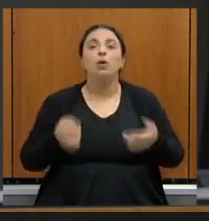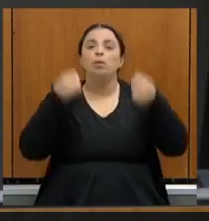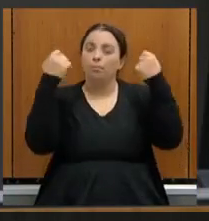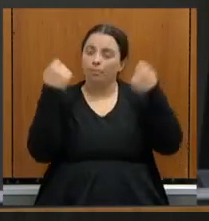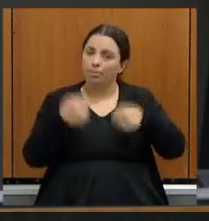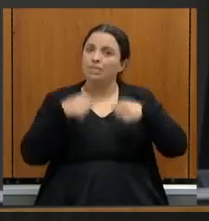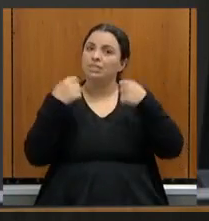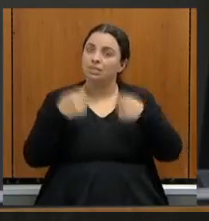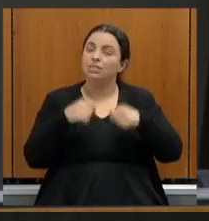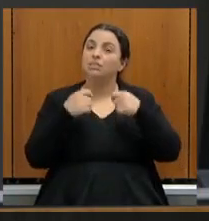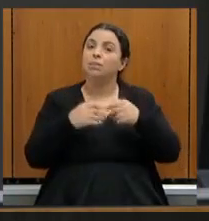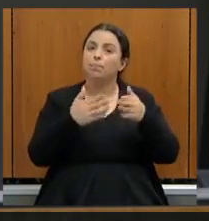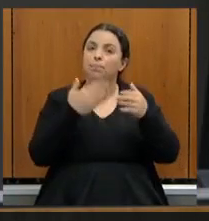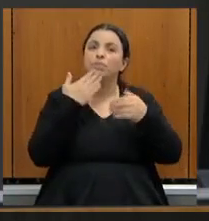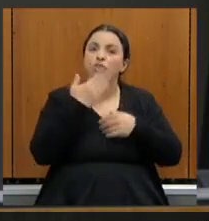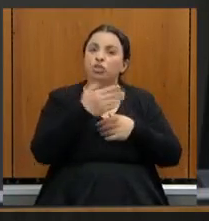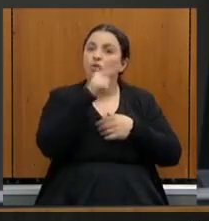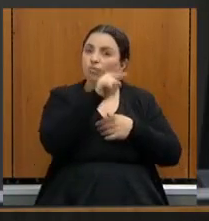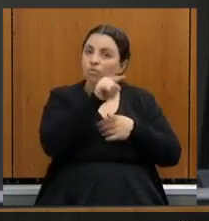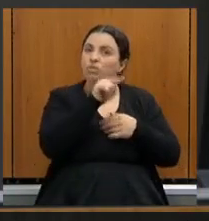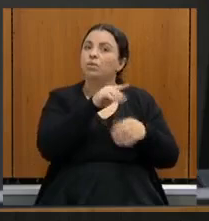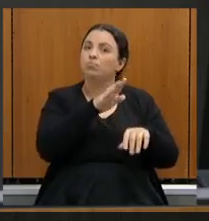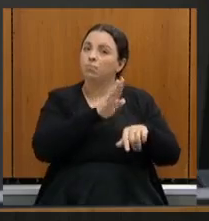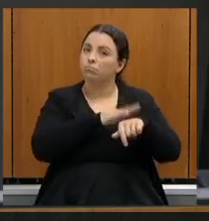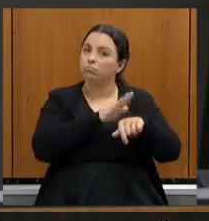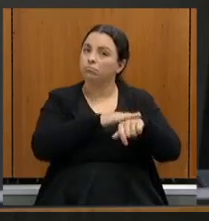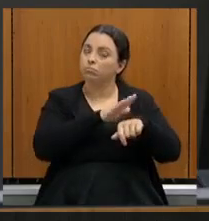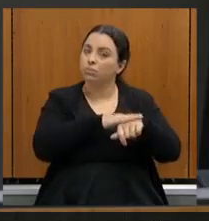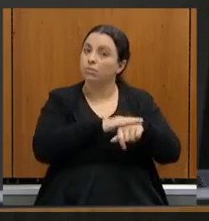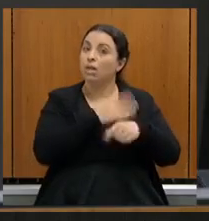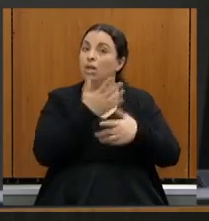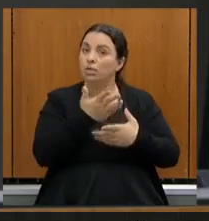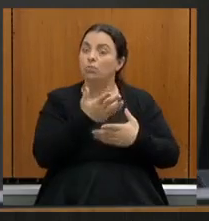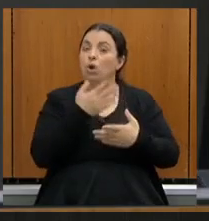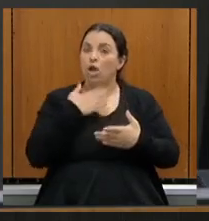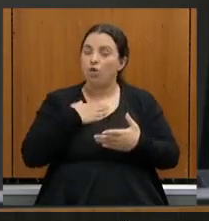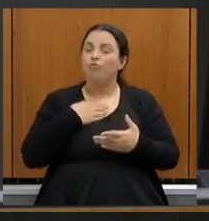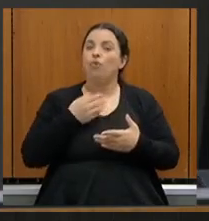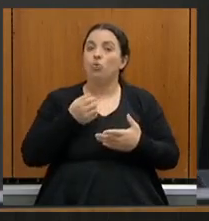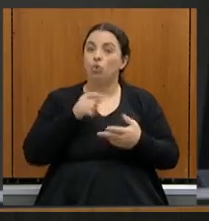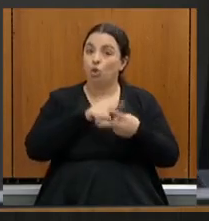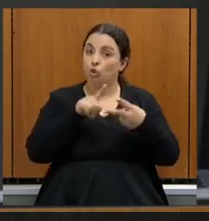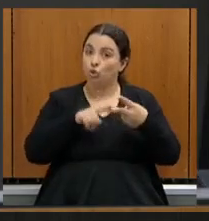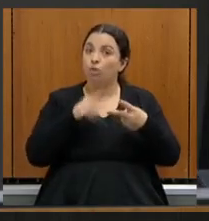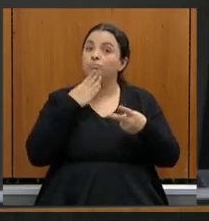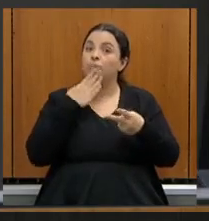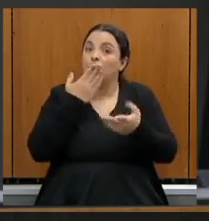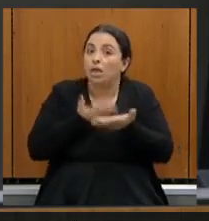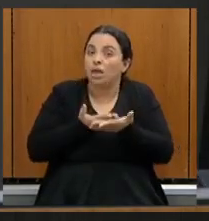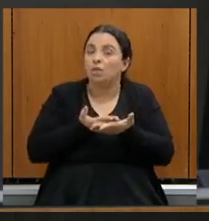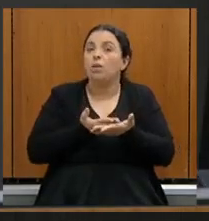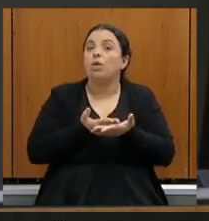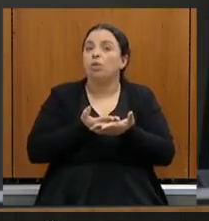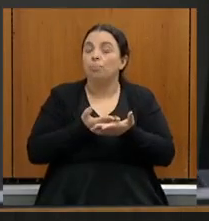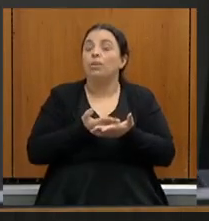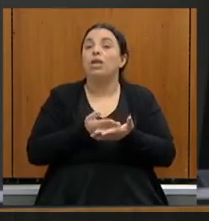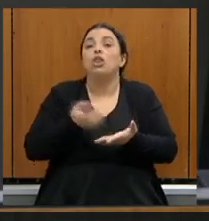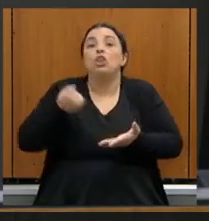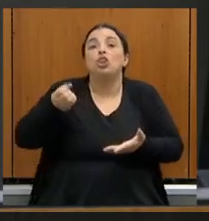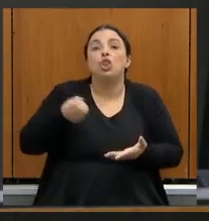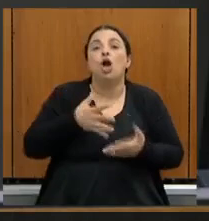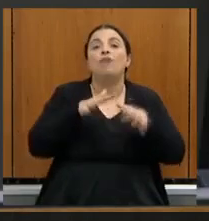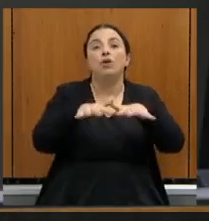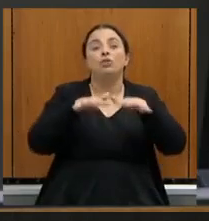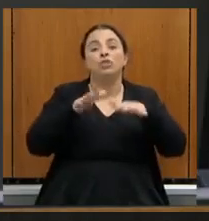já solicitar ao senhor que eu vou apresentar novo requerimento para que nós façamos uma nova audiência